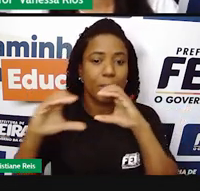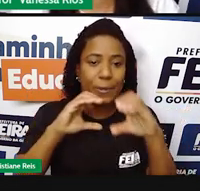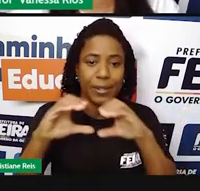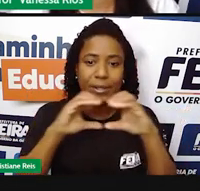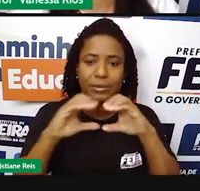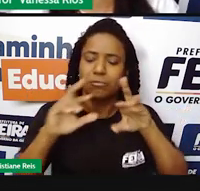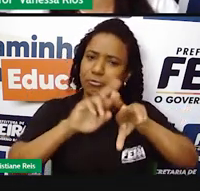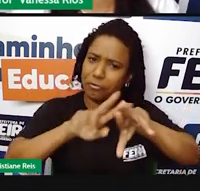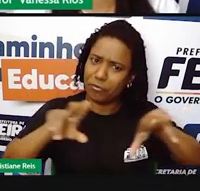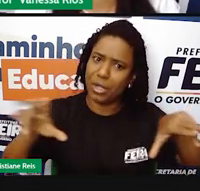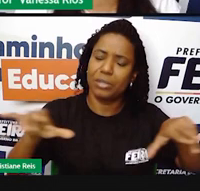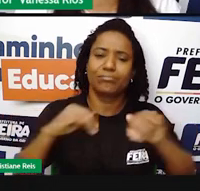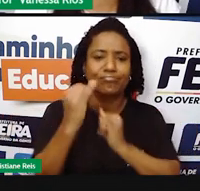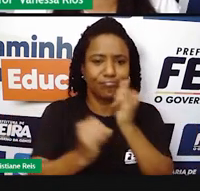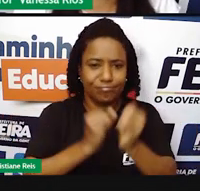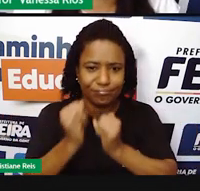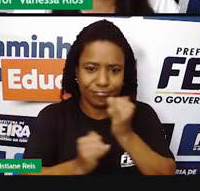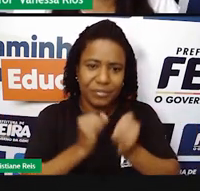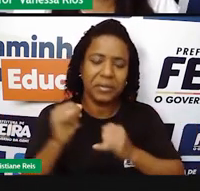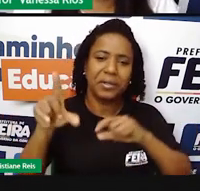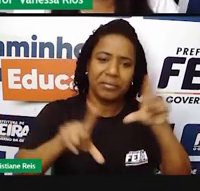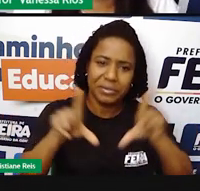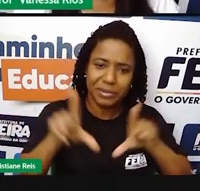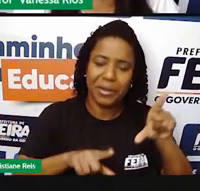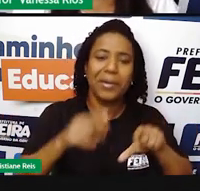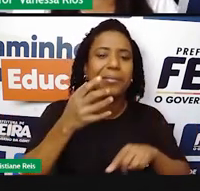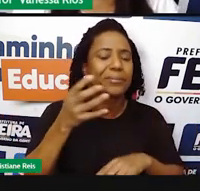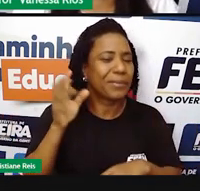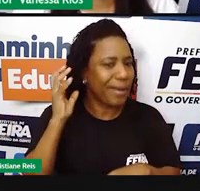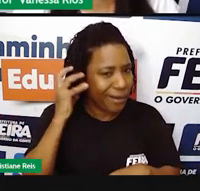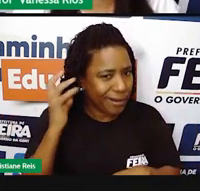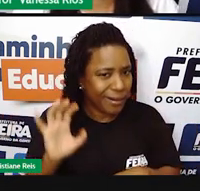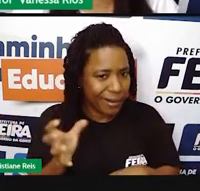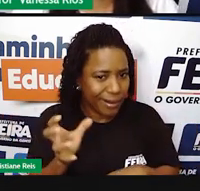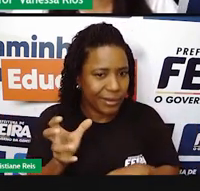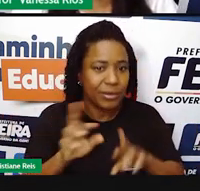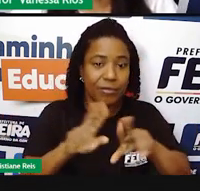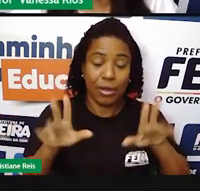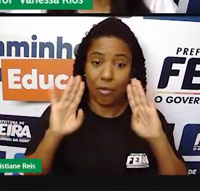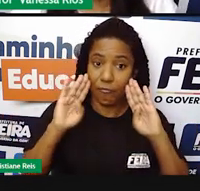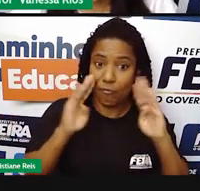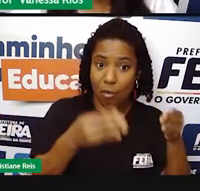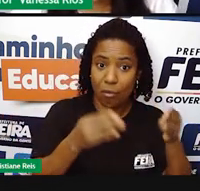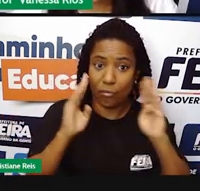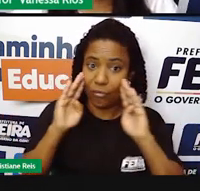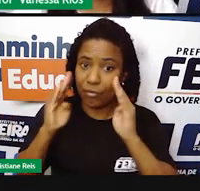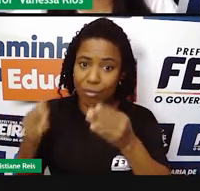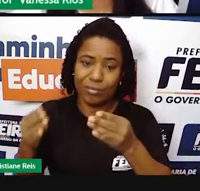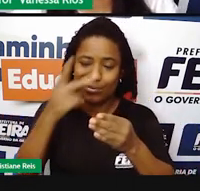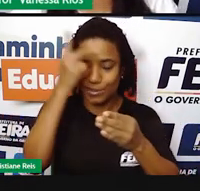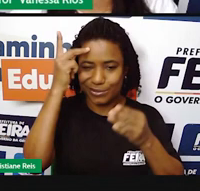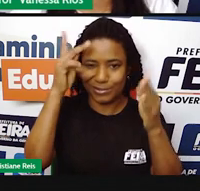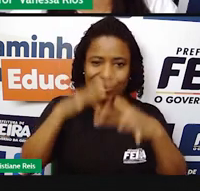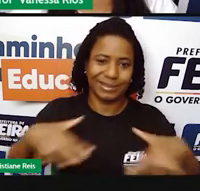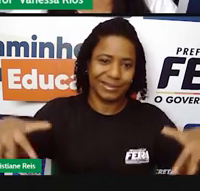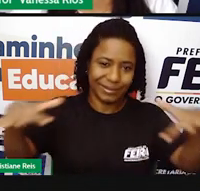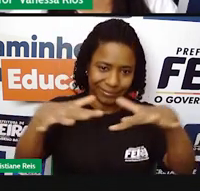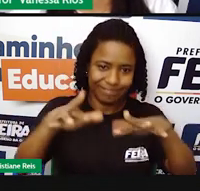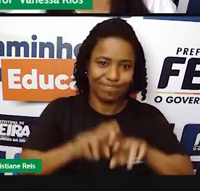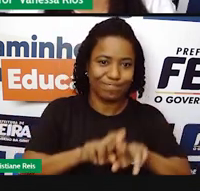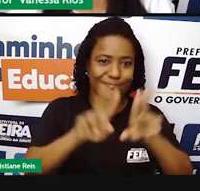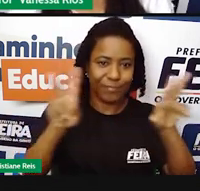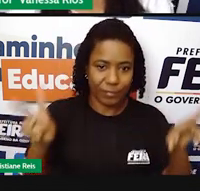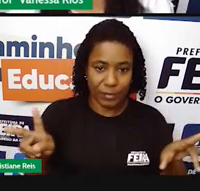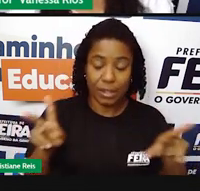comunicação e podem sim estar direcionados a públicos diferentes. Mas é importante a gente observar, né, que quando a gente